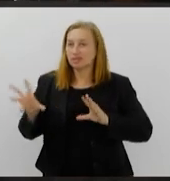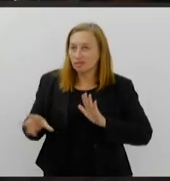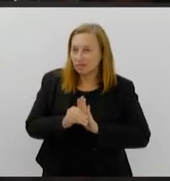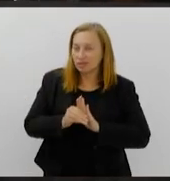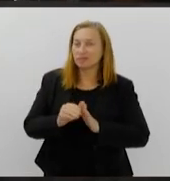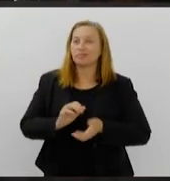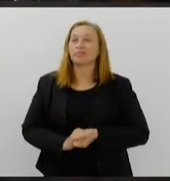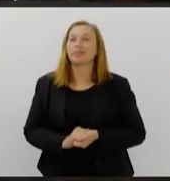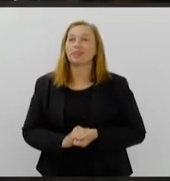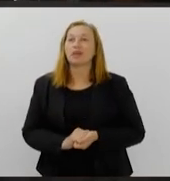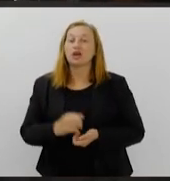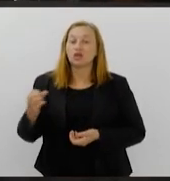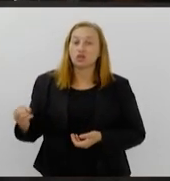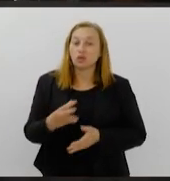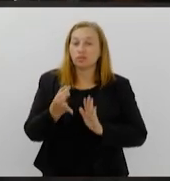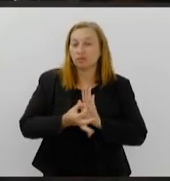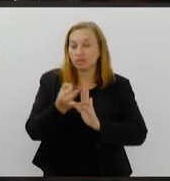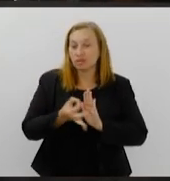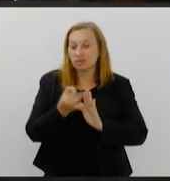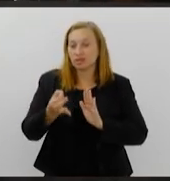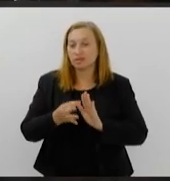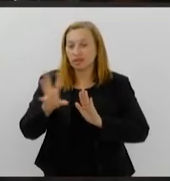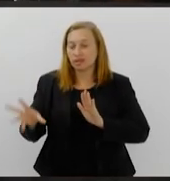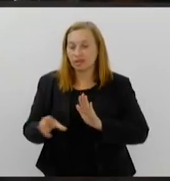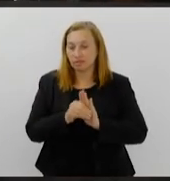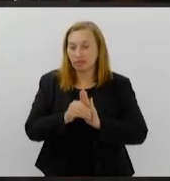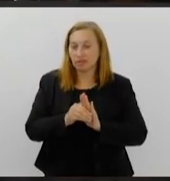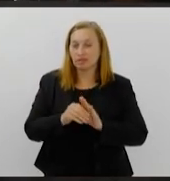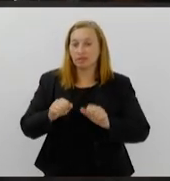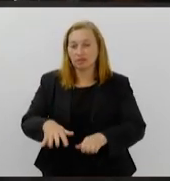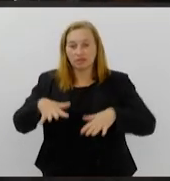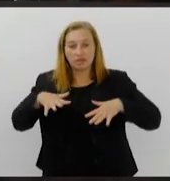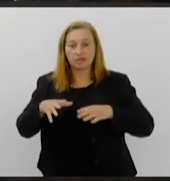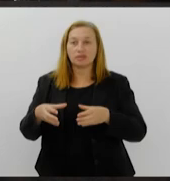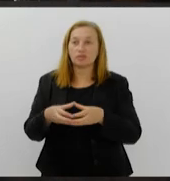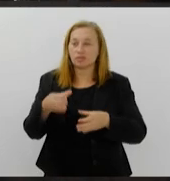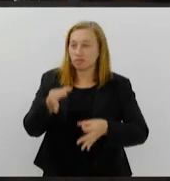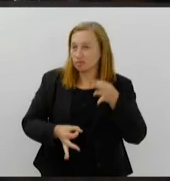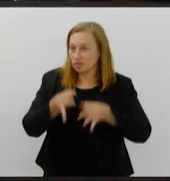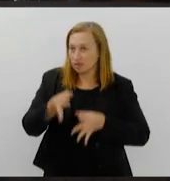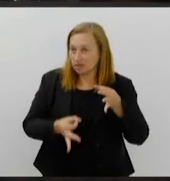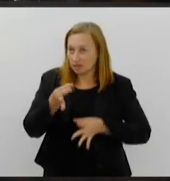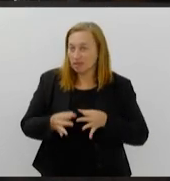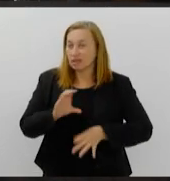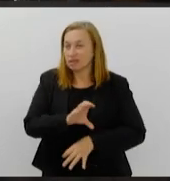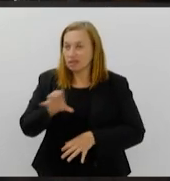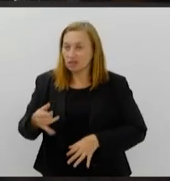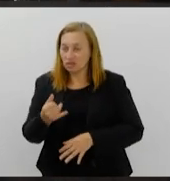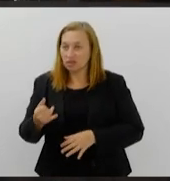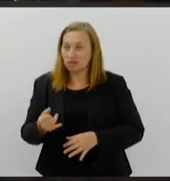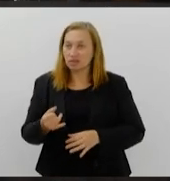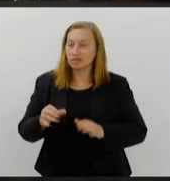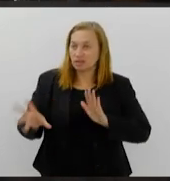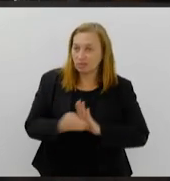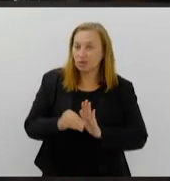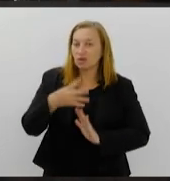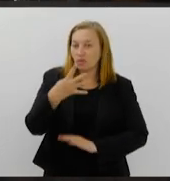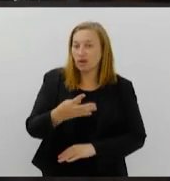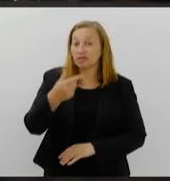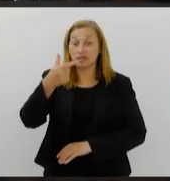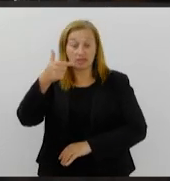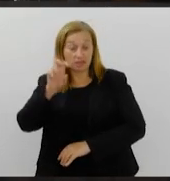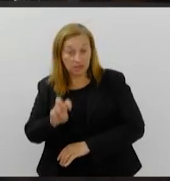emendas. Novos pareceres das emendas de plenário das comissões de Constituição e Justiça, favoráveis às emendas números 4 e